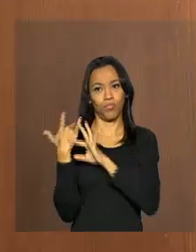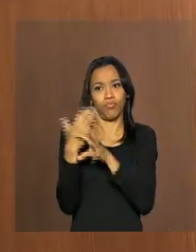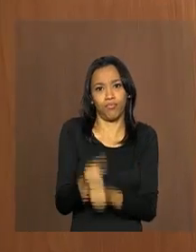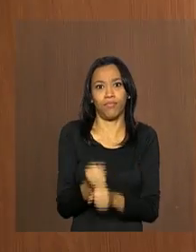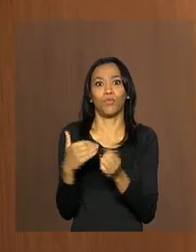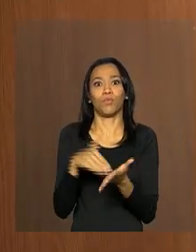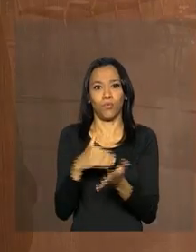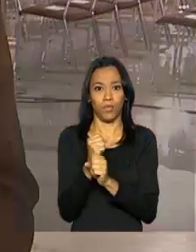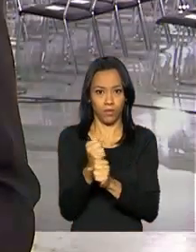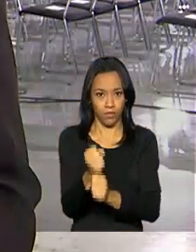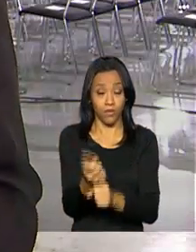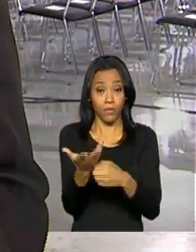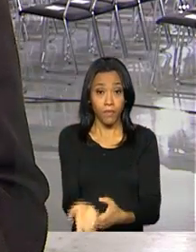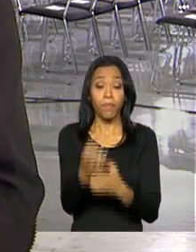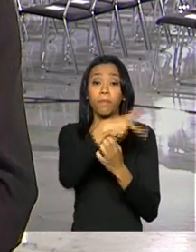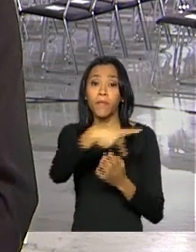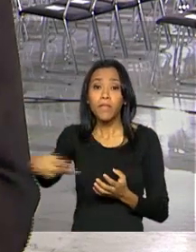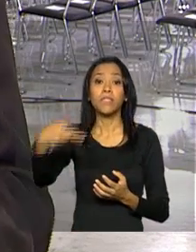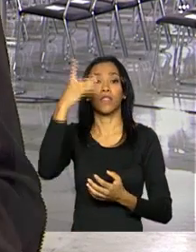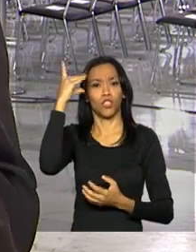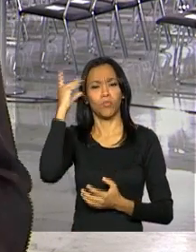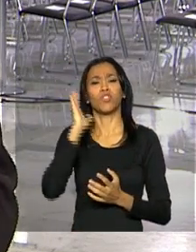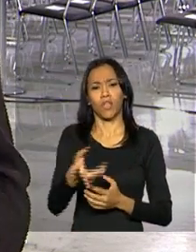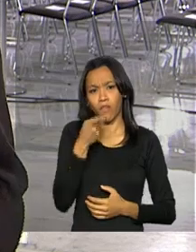anos. A presidenta Dilma Rousseff